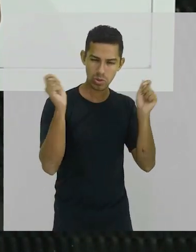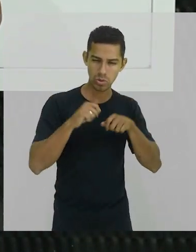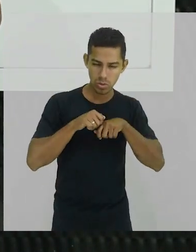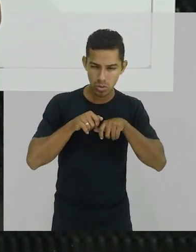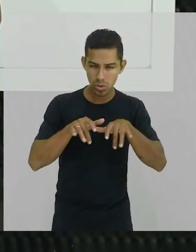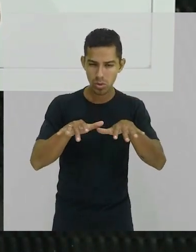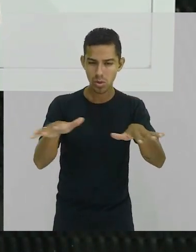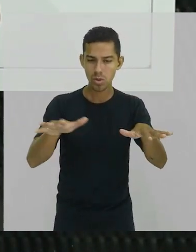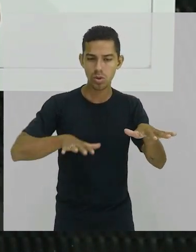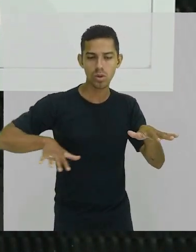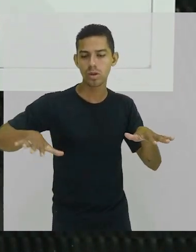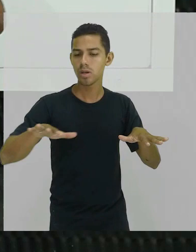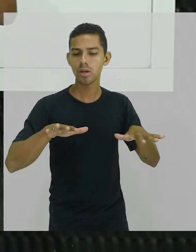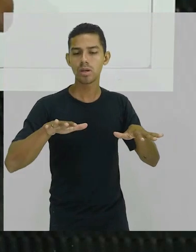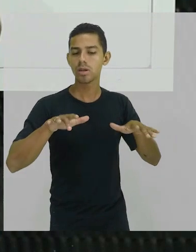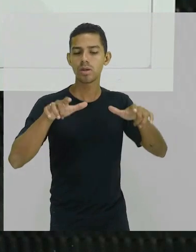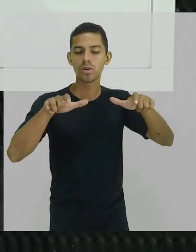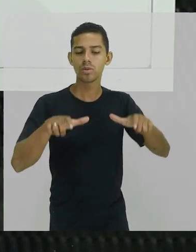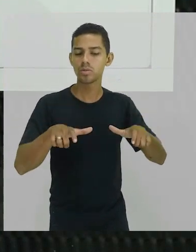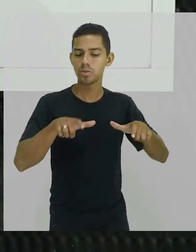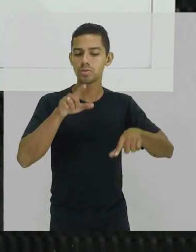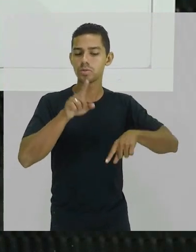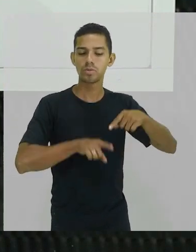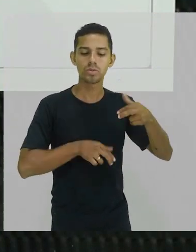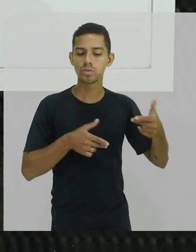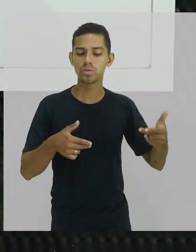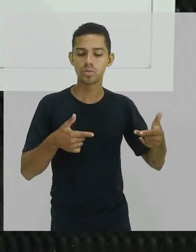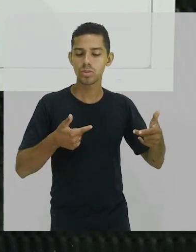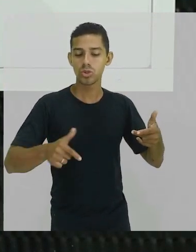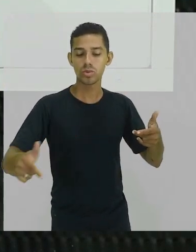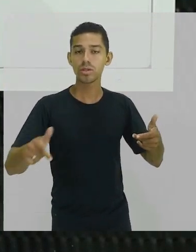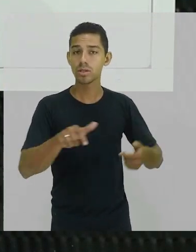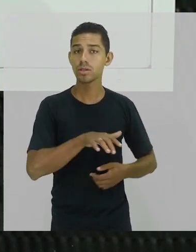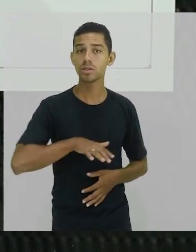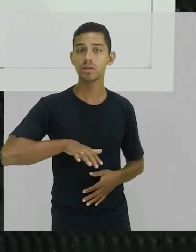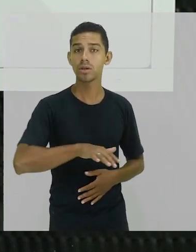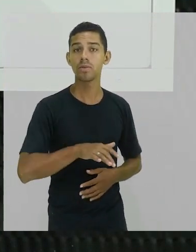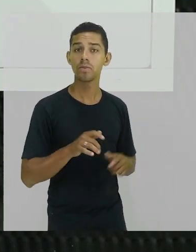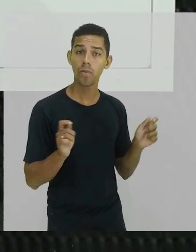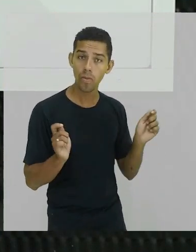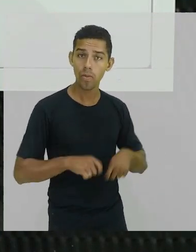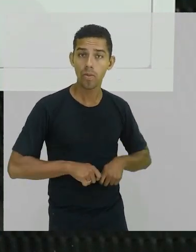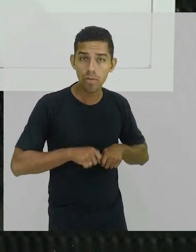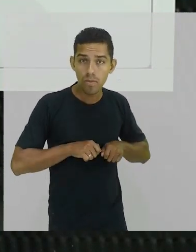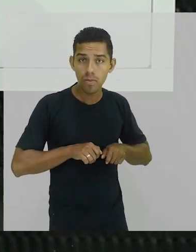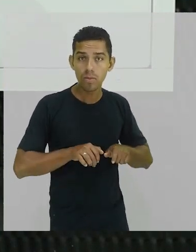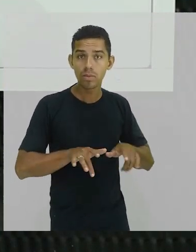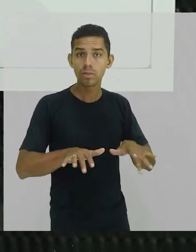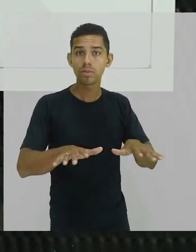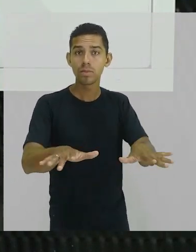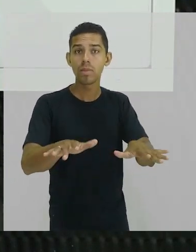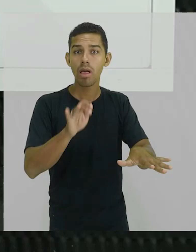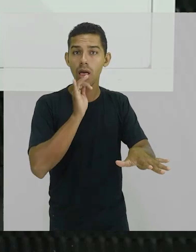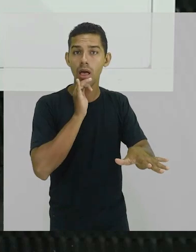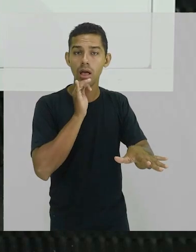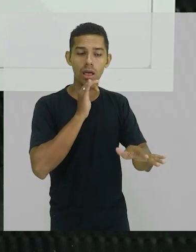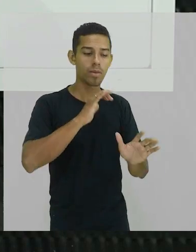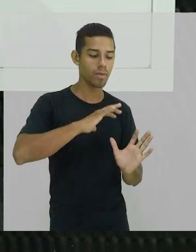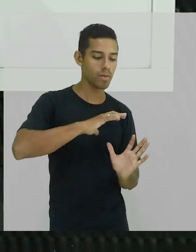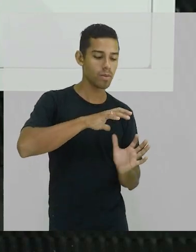material, ok? Consegue se propagar no meio não material. Então, como é que a luz do Sol chega na